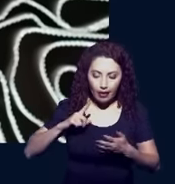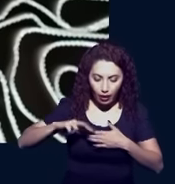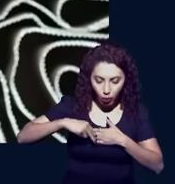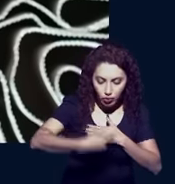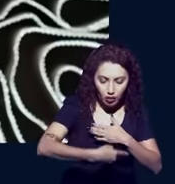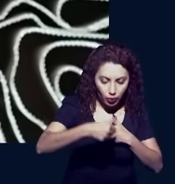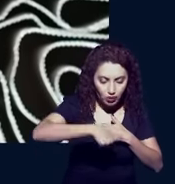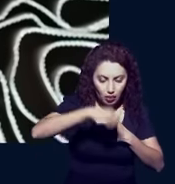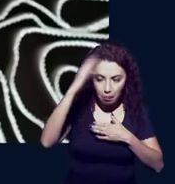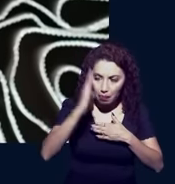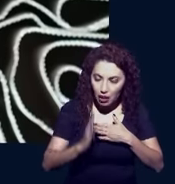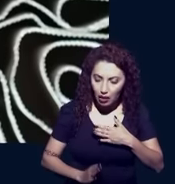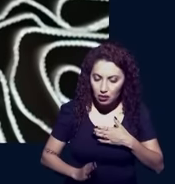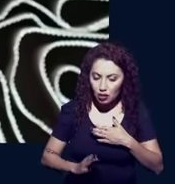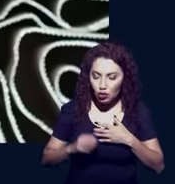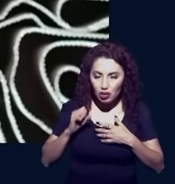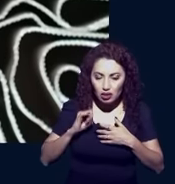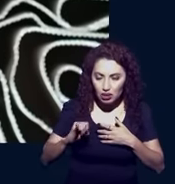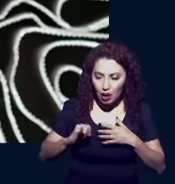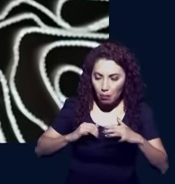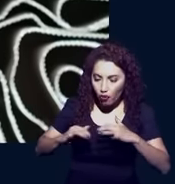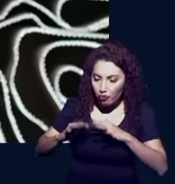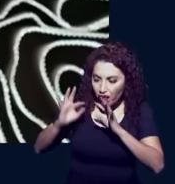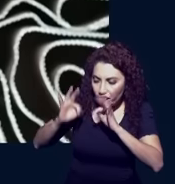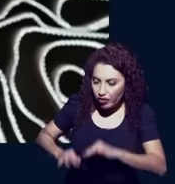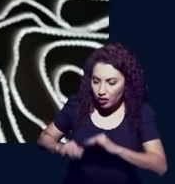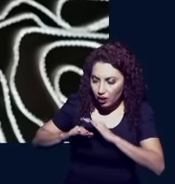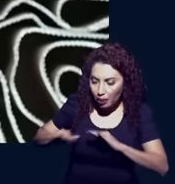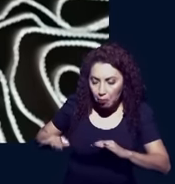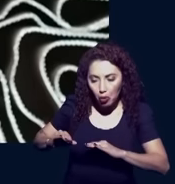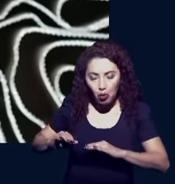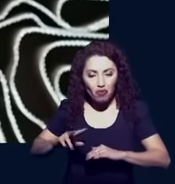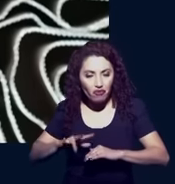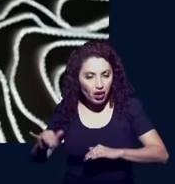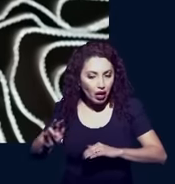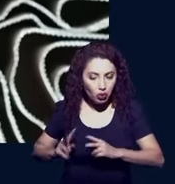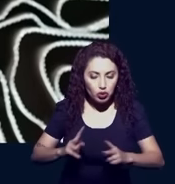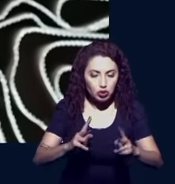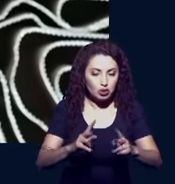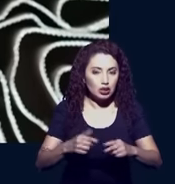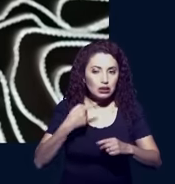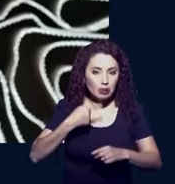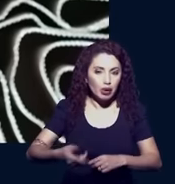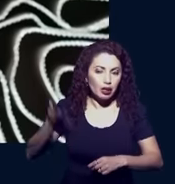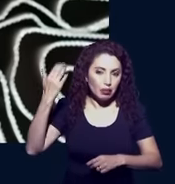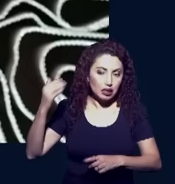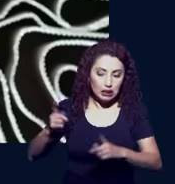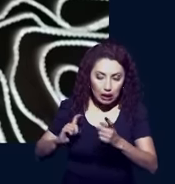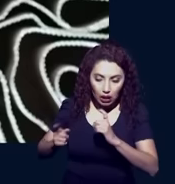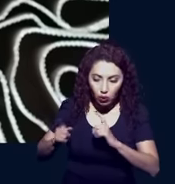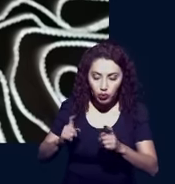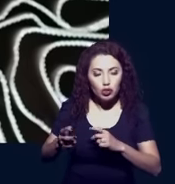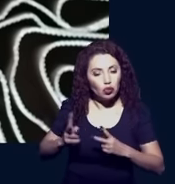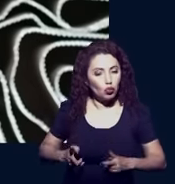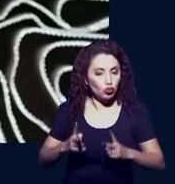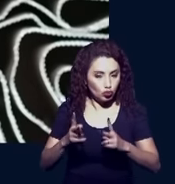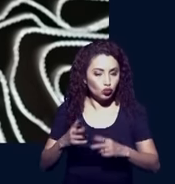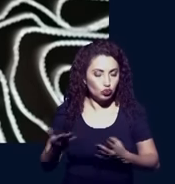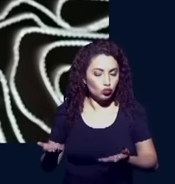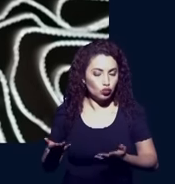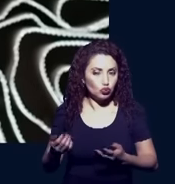encerrou ou se esse movimento vai continuar né tivemos reunião do Fed na semana passada Manteve a taxa